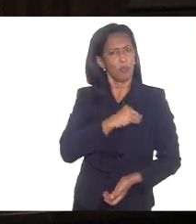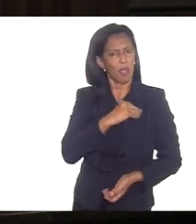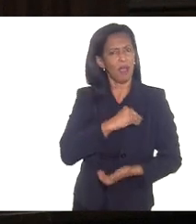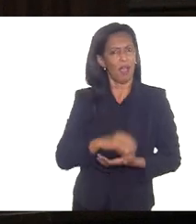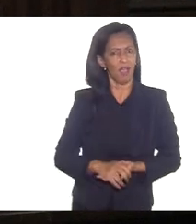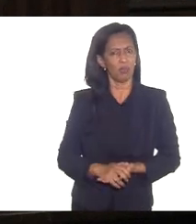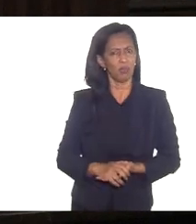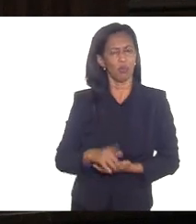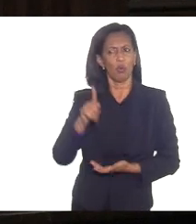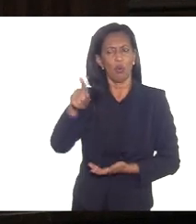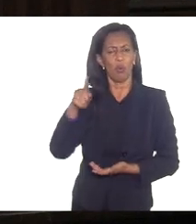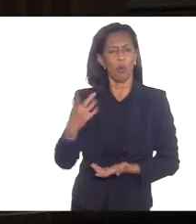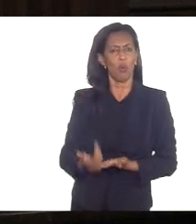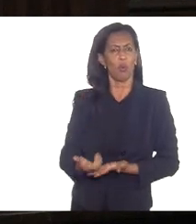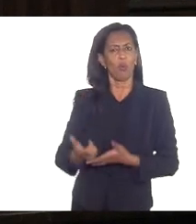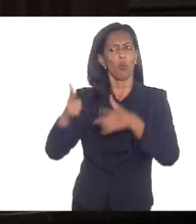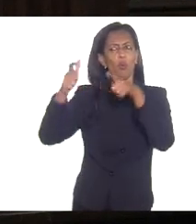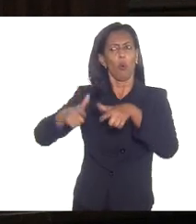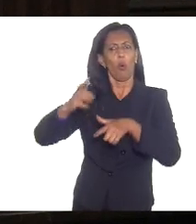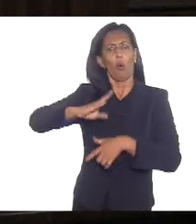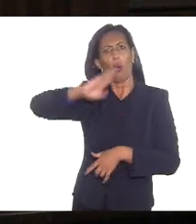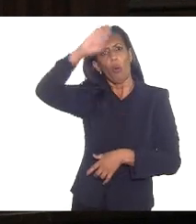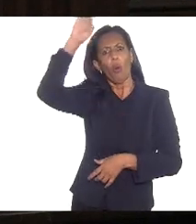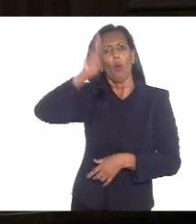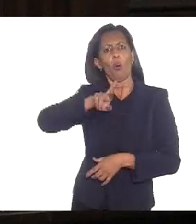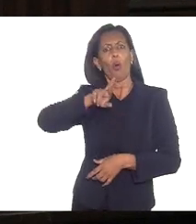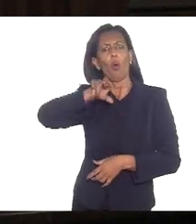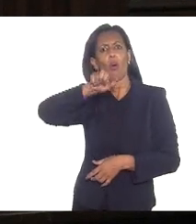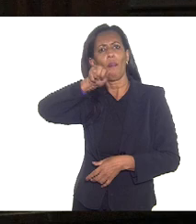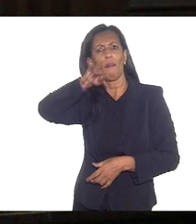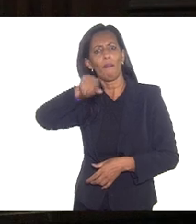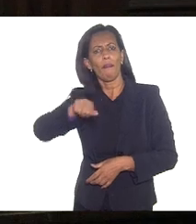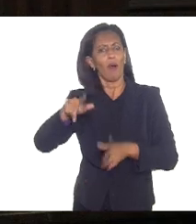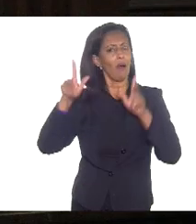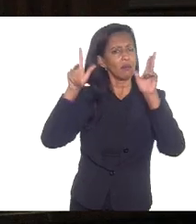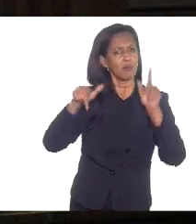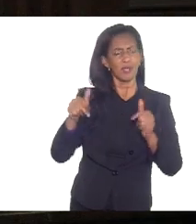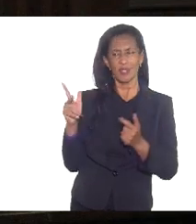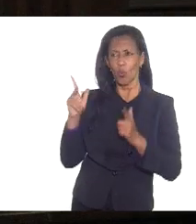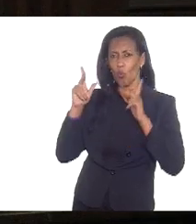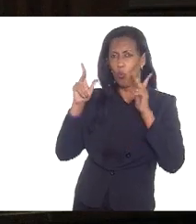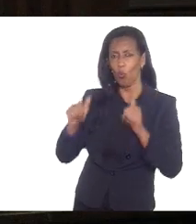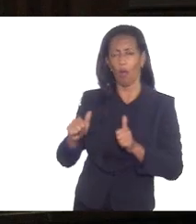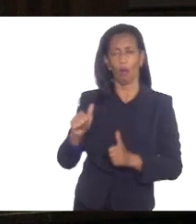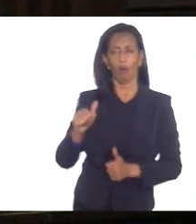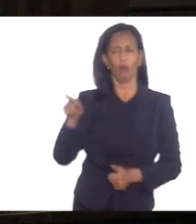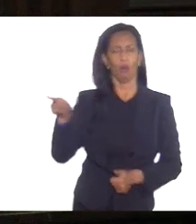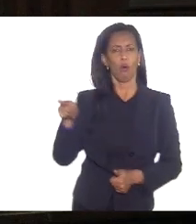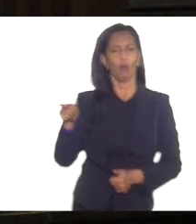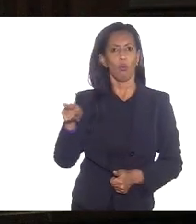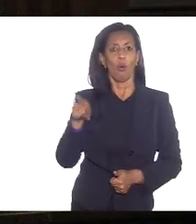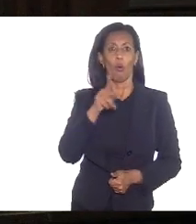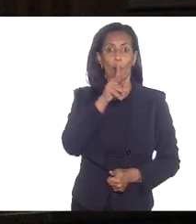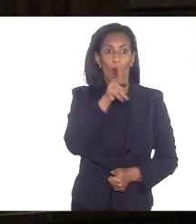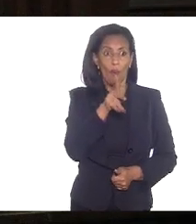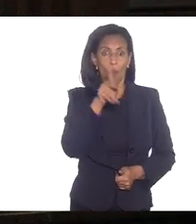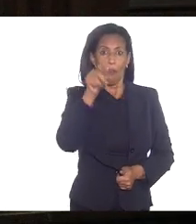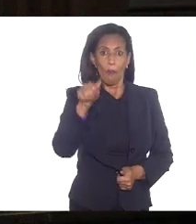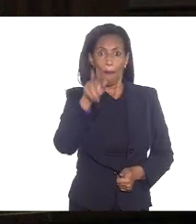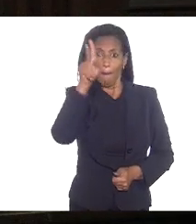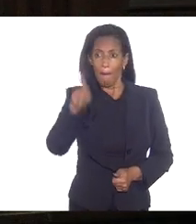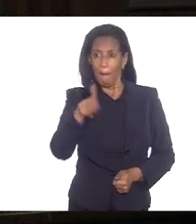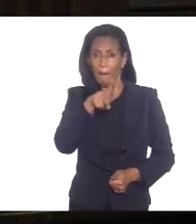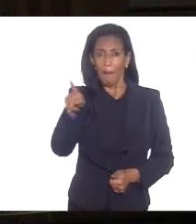de decadência de Roma. Assim, é nítido que o padre se referia à